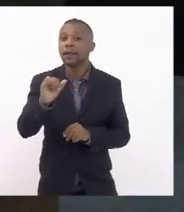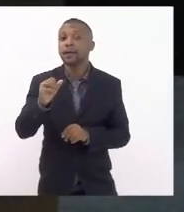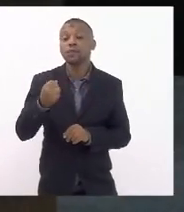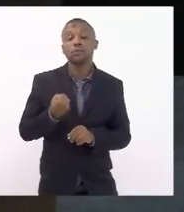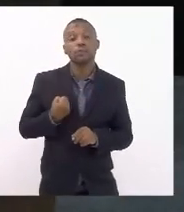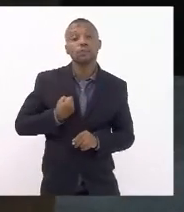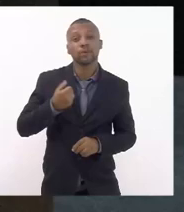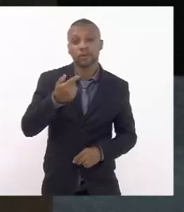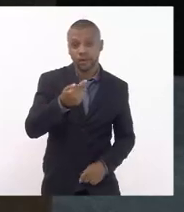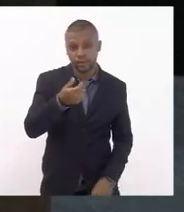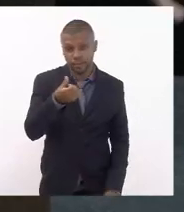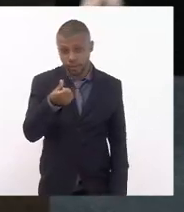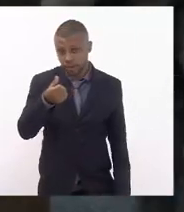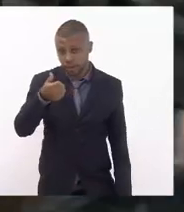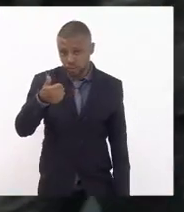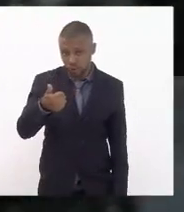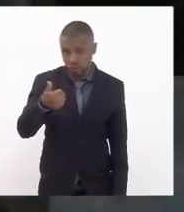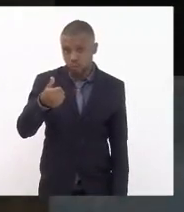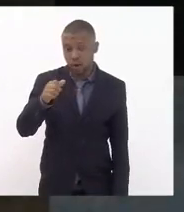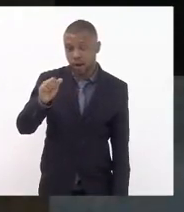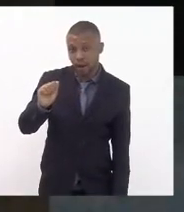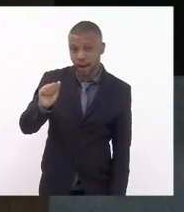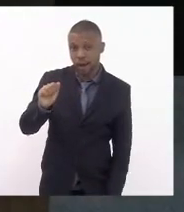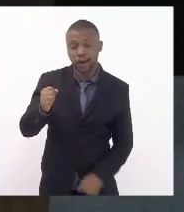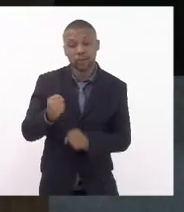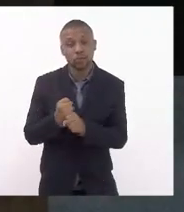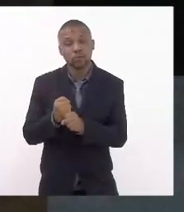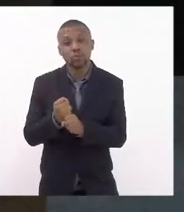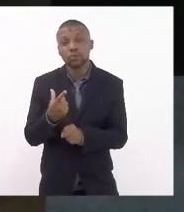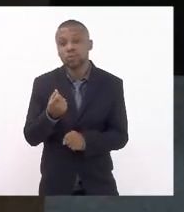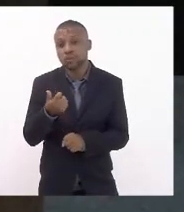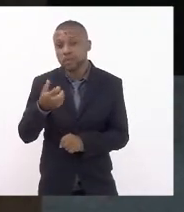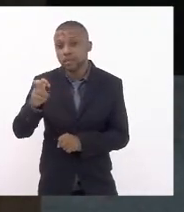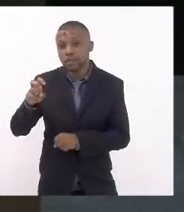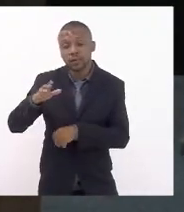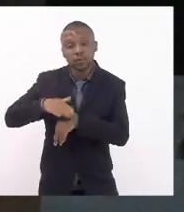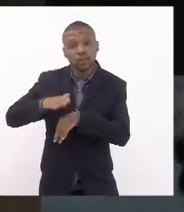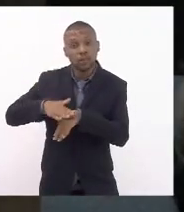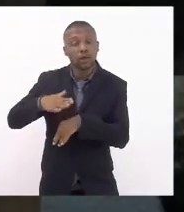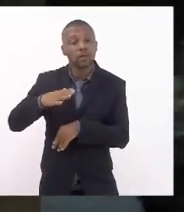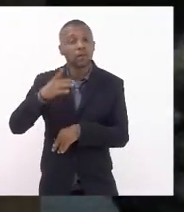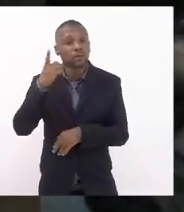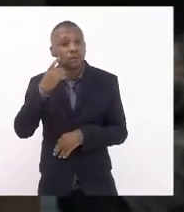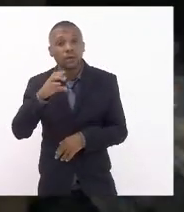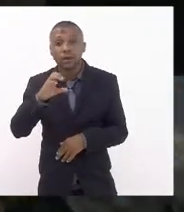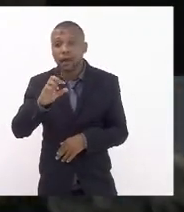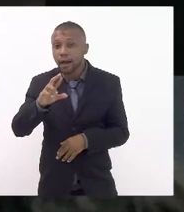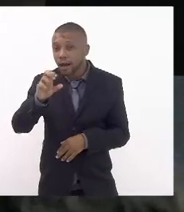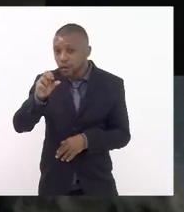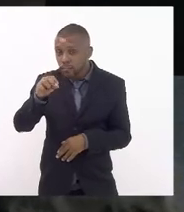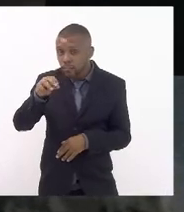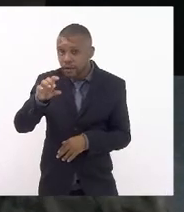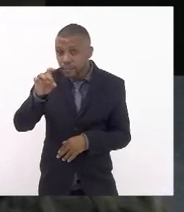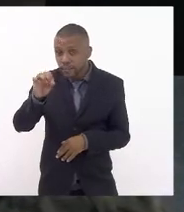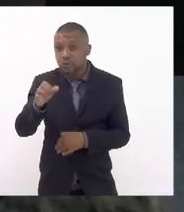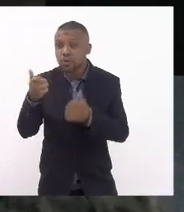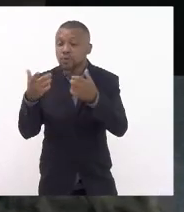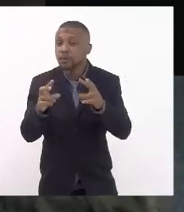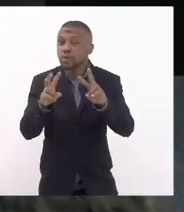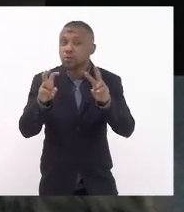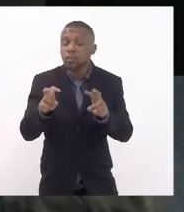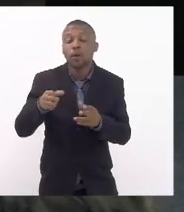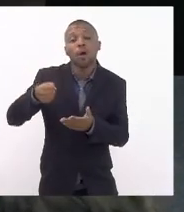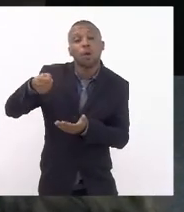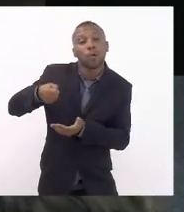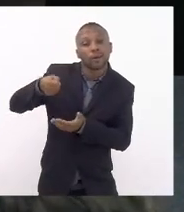de 2015, de autoria do deputado Carlos Macedo, que dispõe sobre o kit de higiene diferenciado no